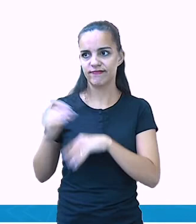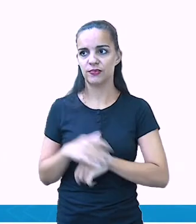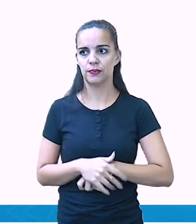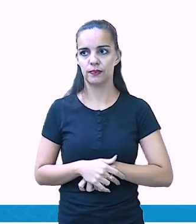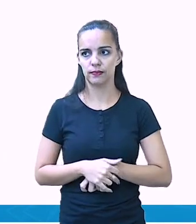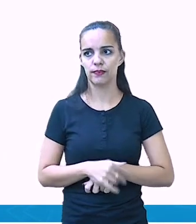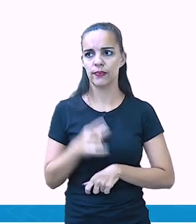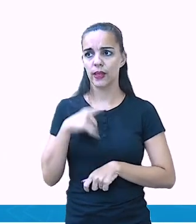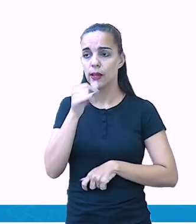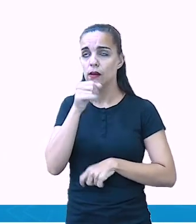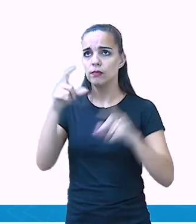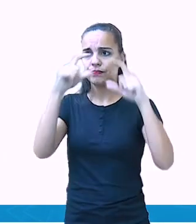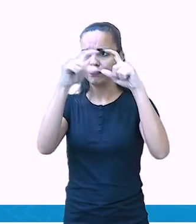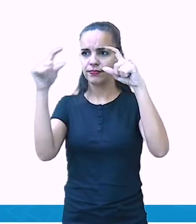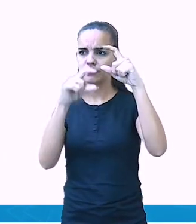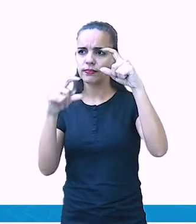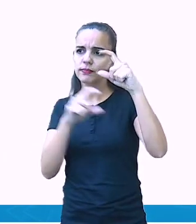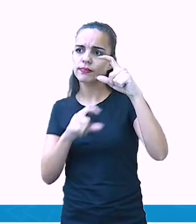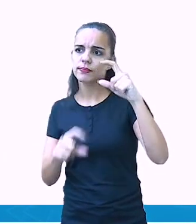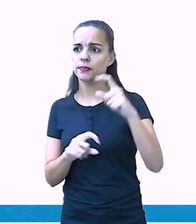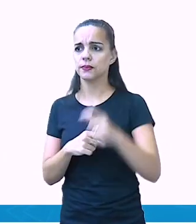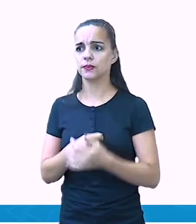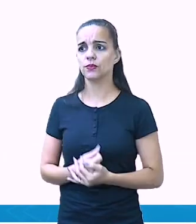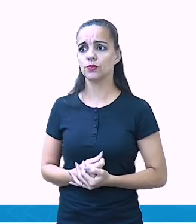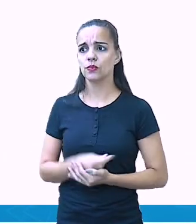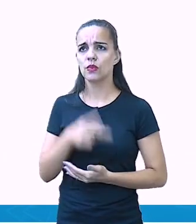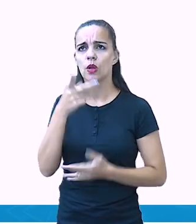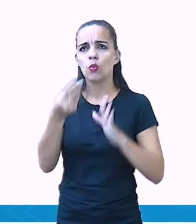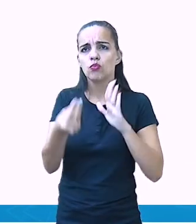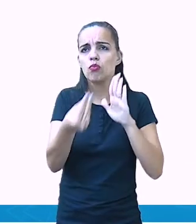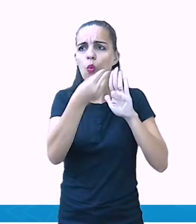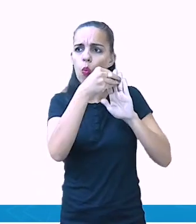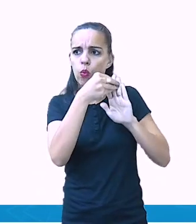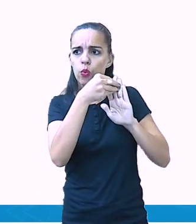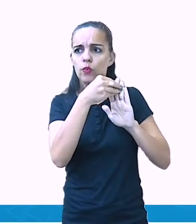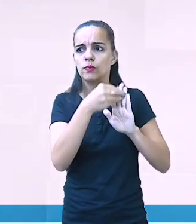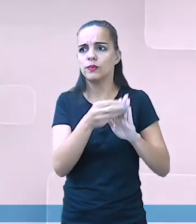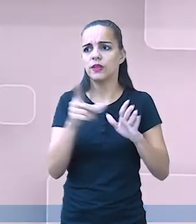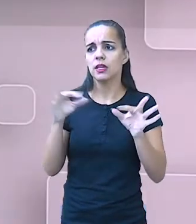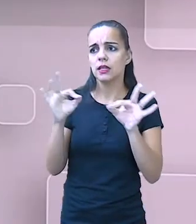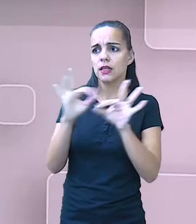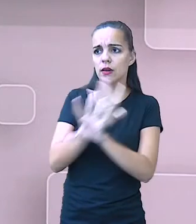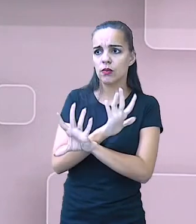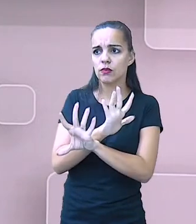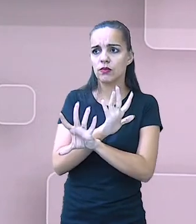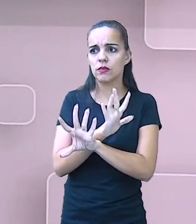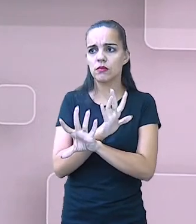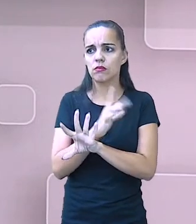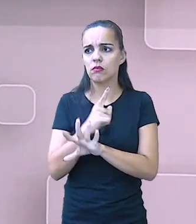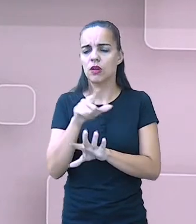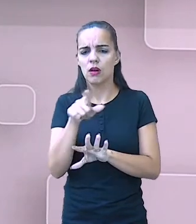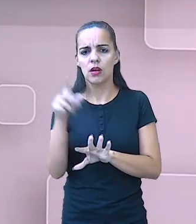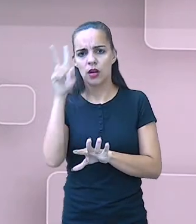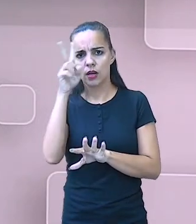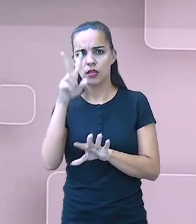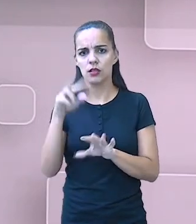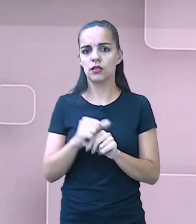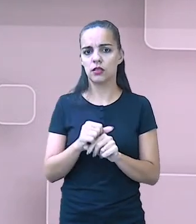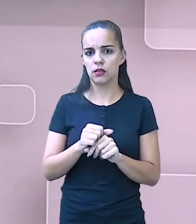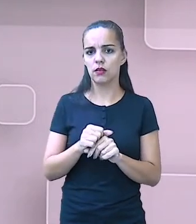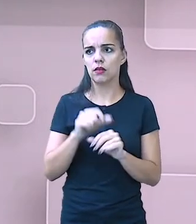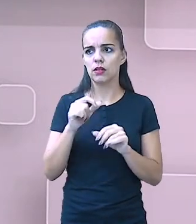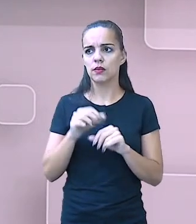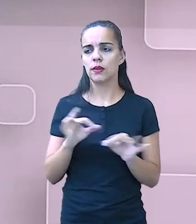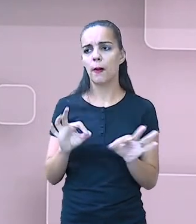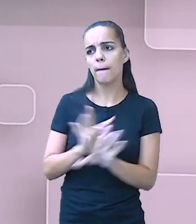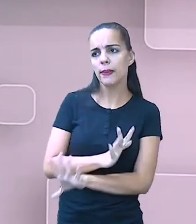onde os quadrinhos ocupam, onde eles estão colocados, determina onde essa história vai acontecer.